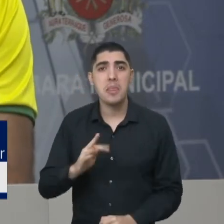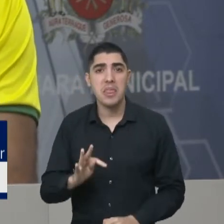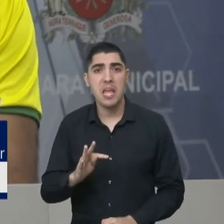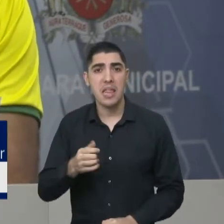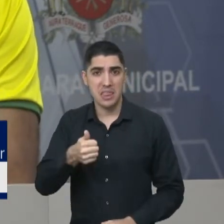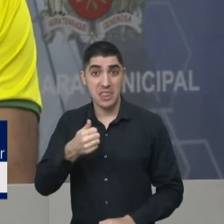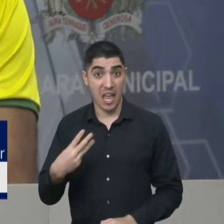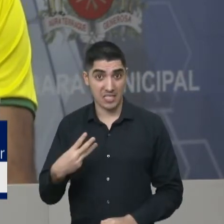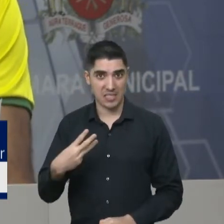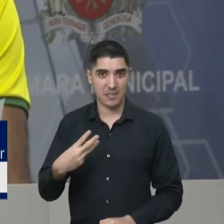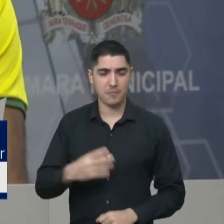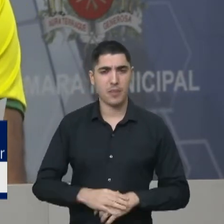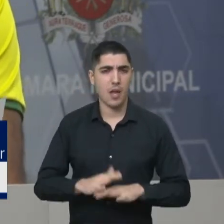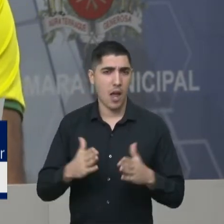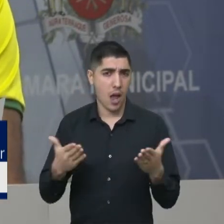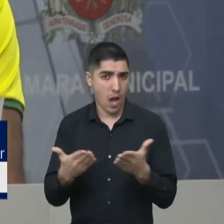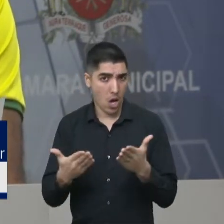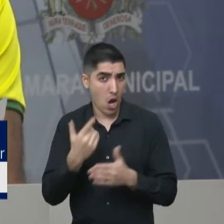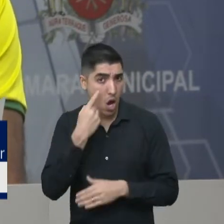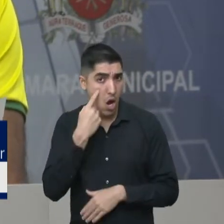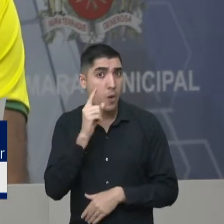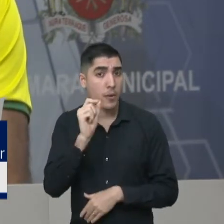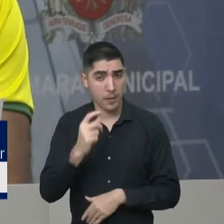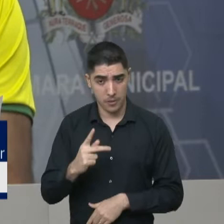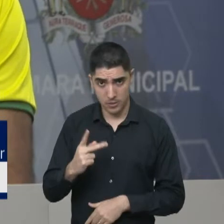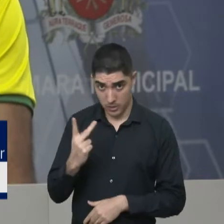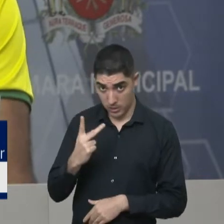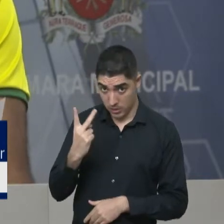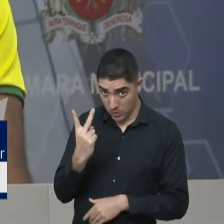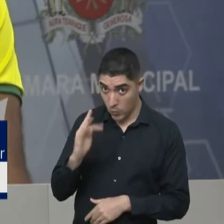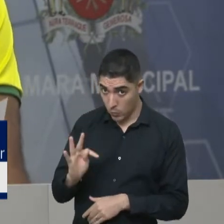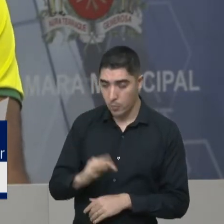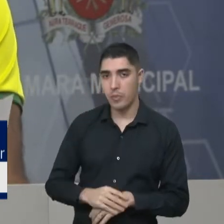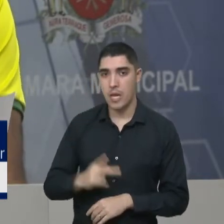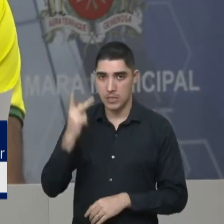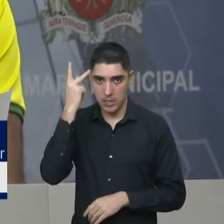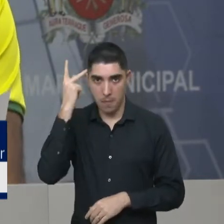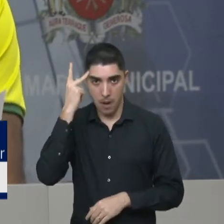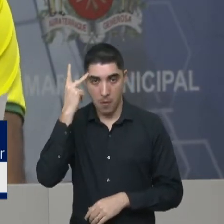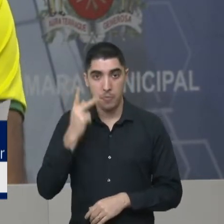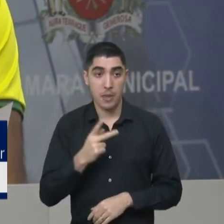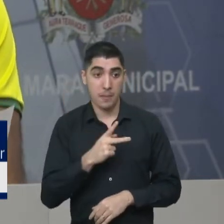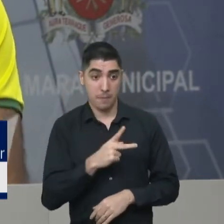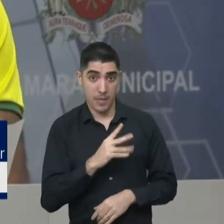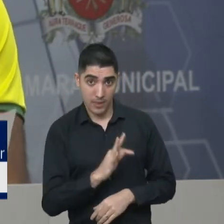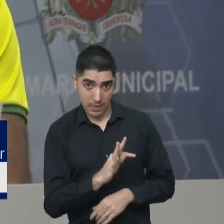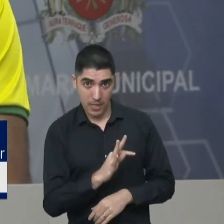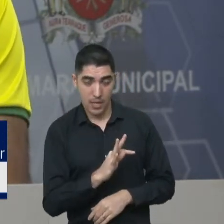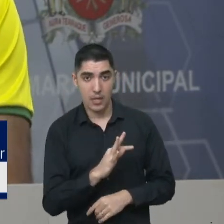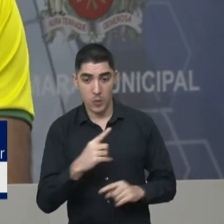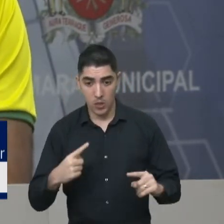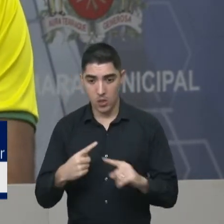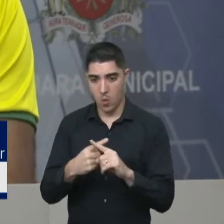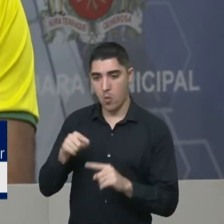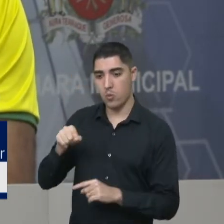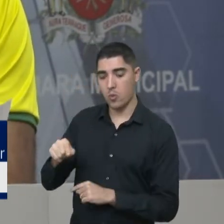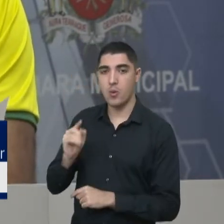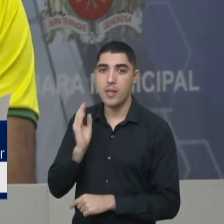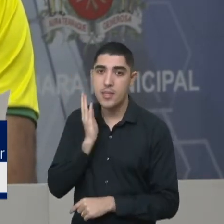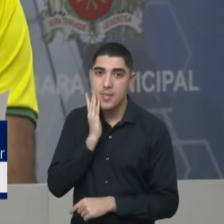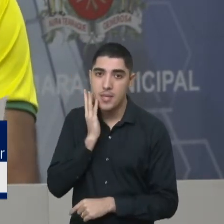Agora, veja segundo turno. São Paulo, o PT disputa o segundo turno com o